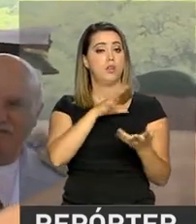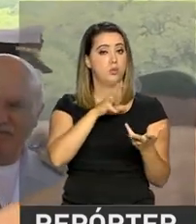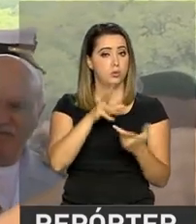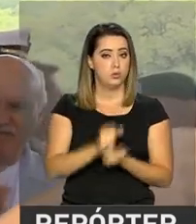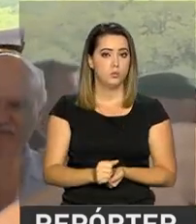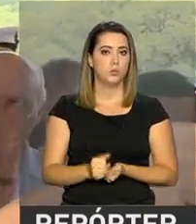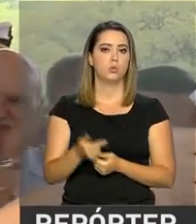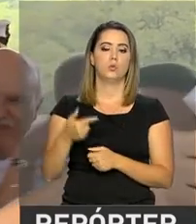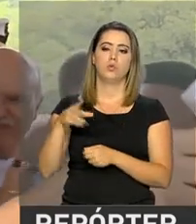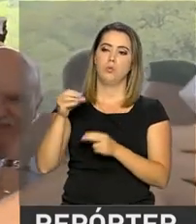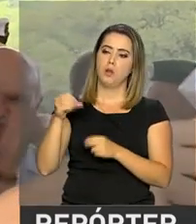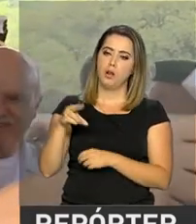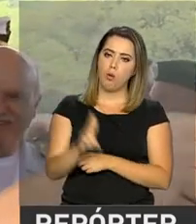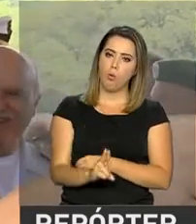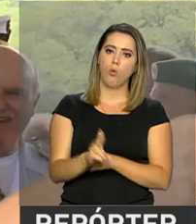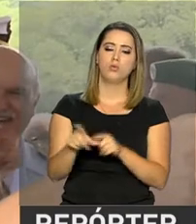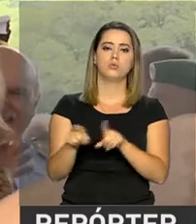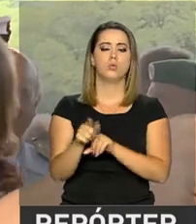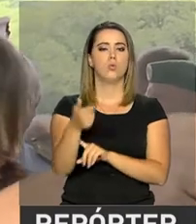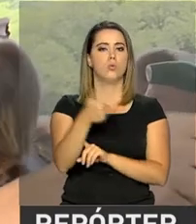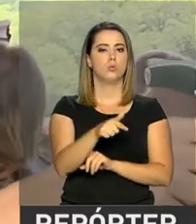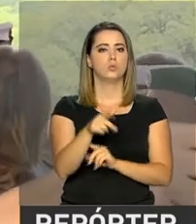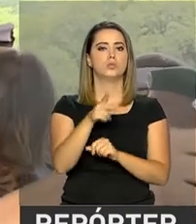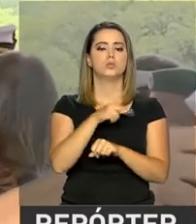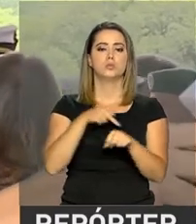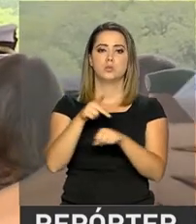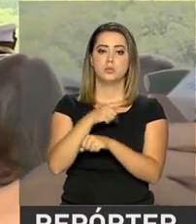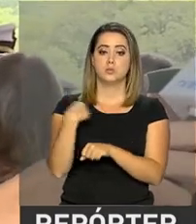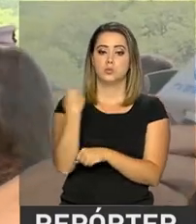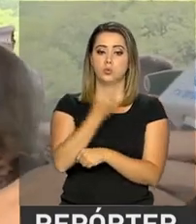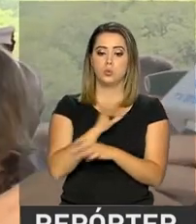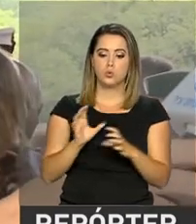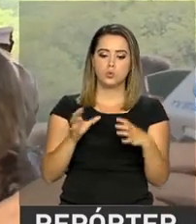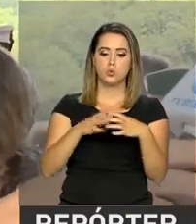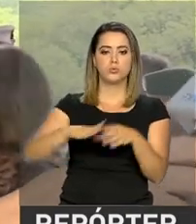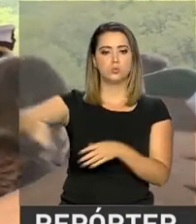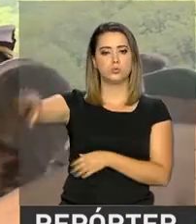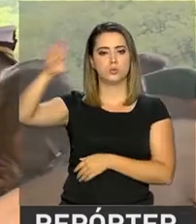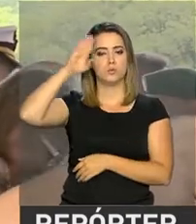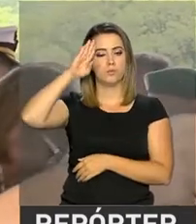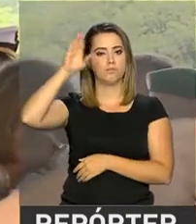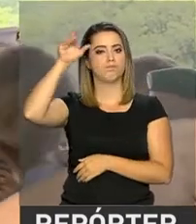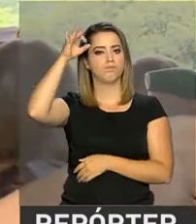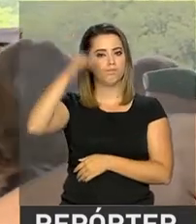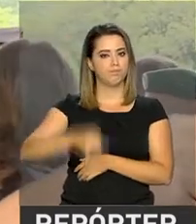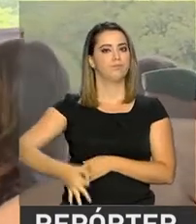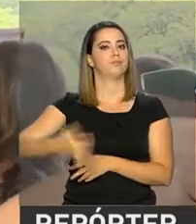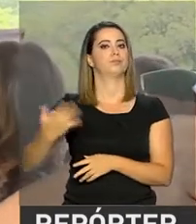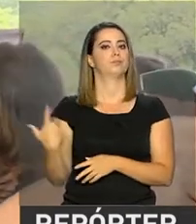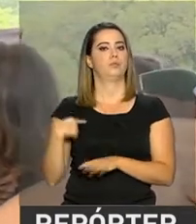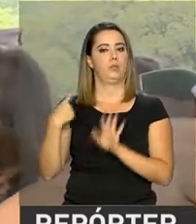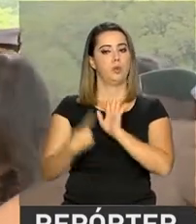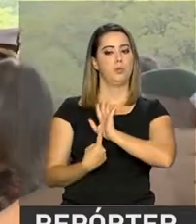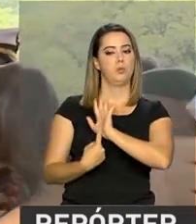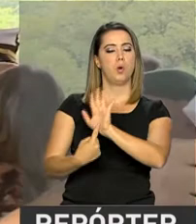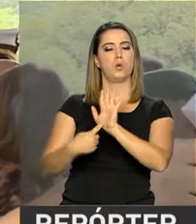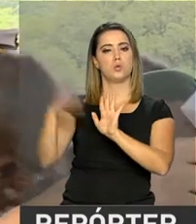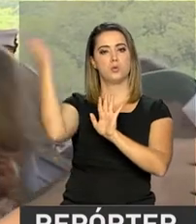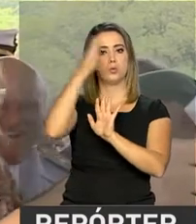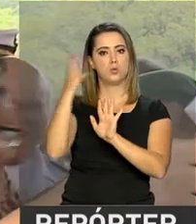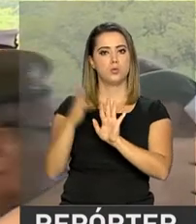pelo compromisso, pelo profissionalismo, pela competência das nossas Forças Armadas. E também projeta o Brasil